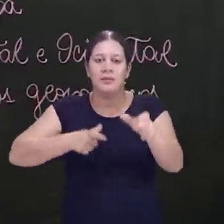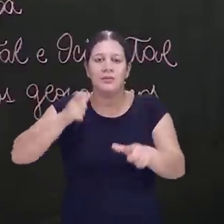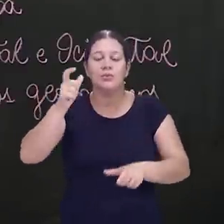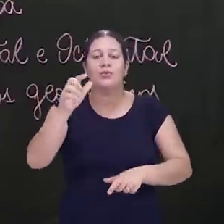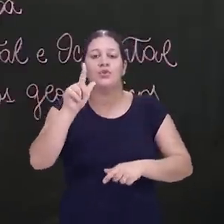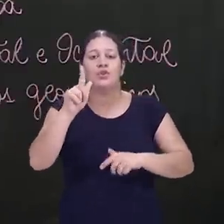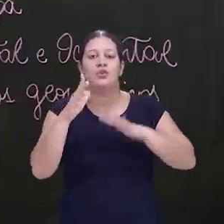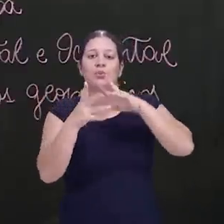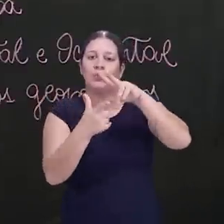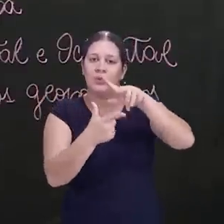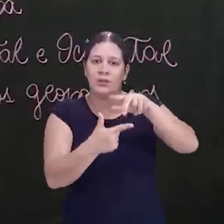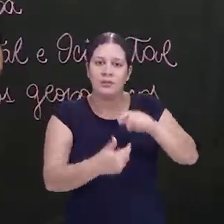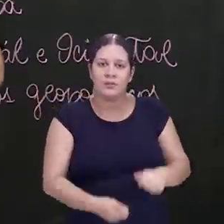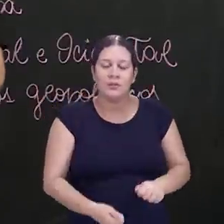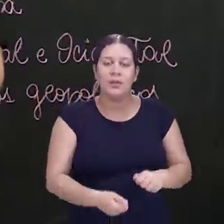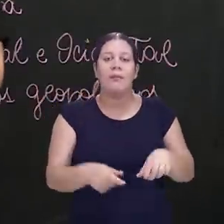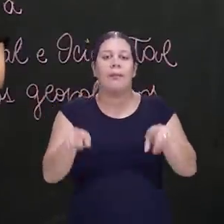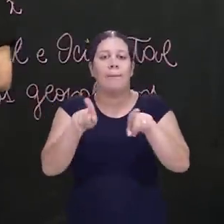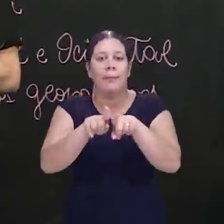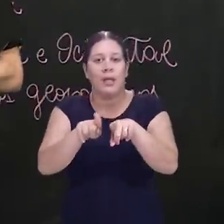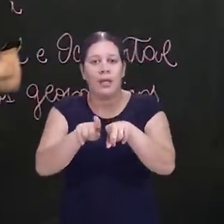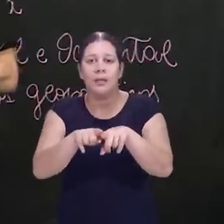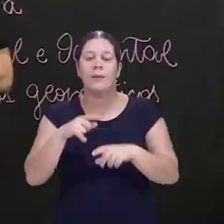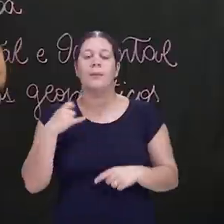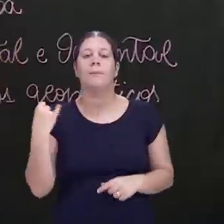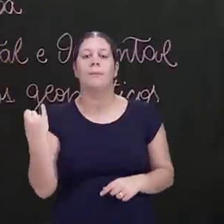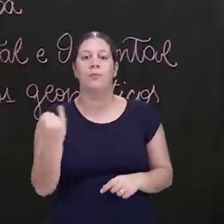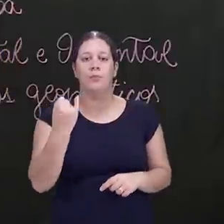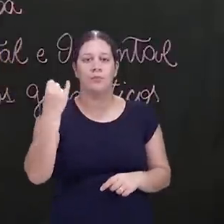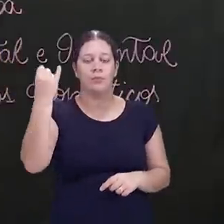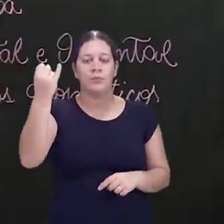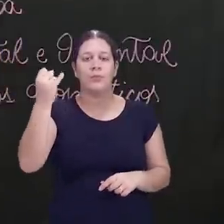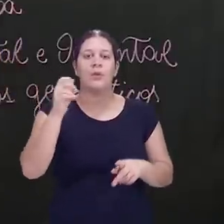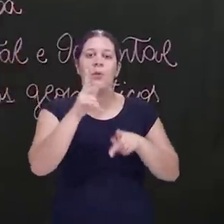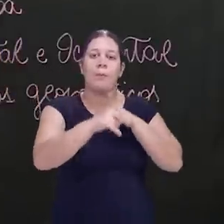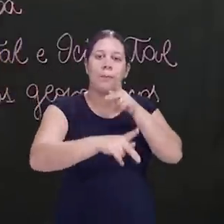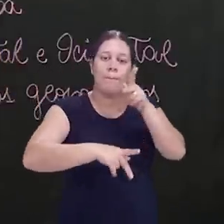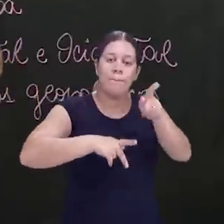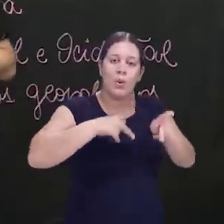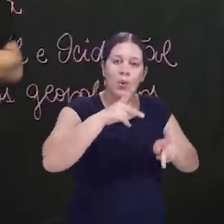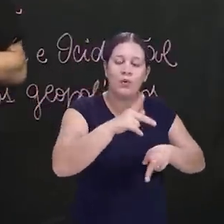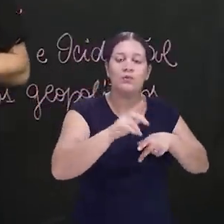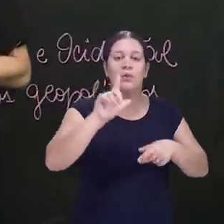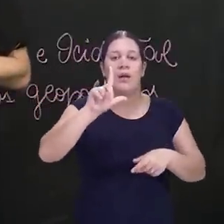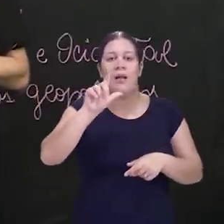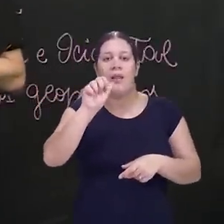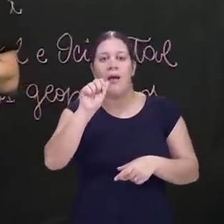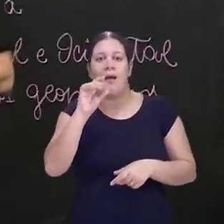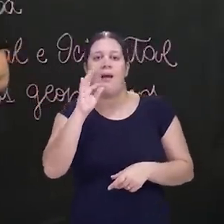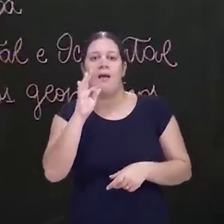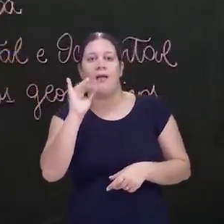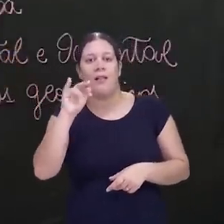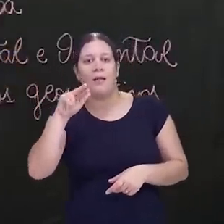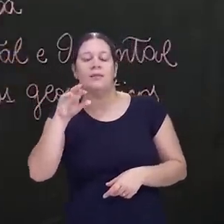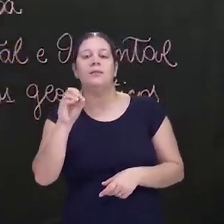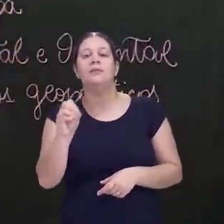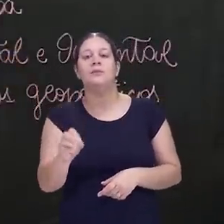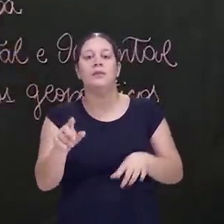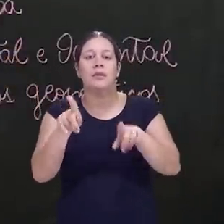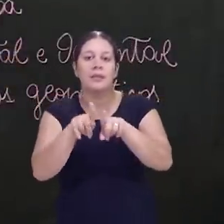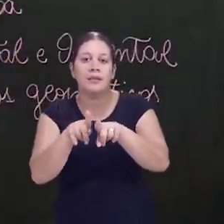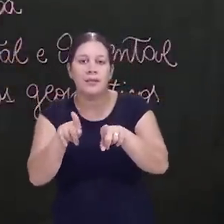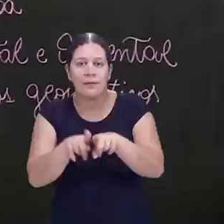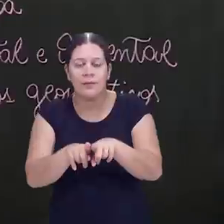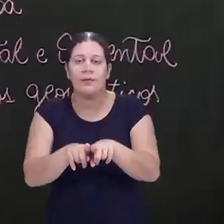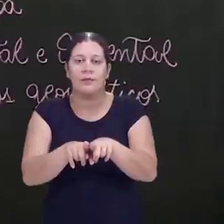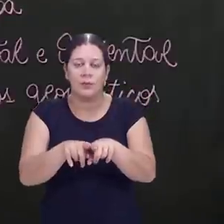físico-geográfico. Outra situação importante aqui são as características dos povos latinos. Toda a organização latina aqui